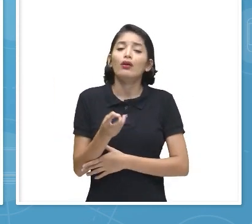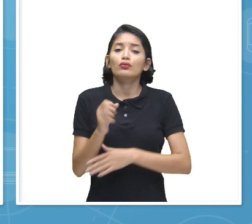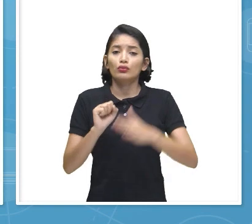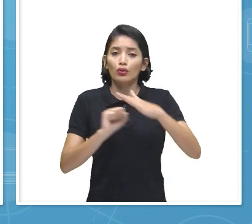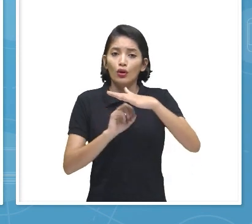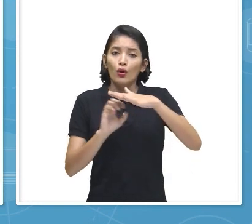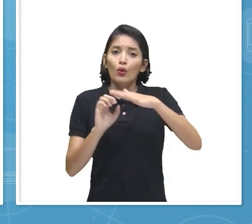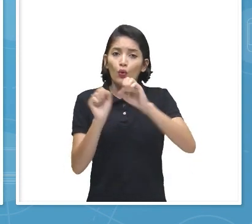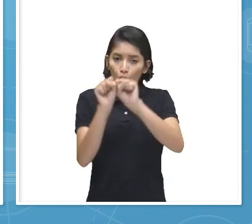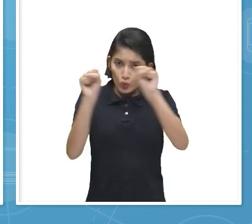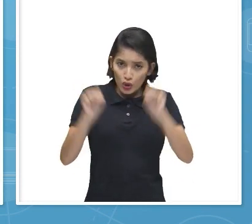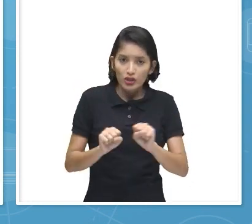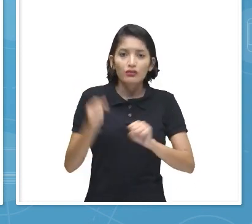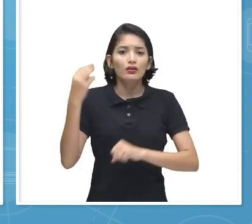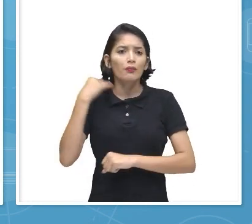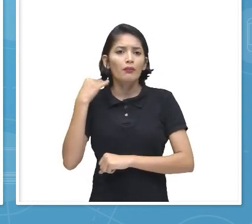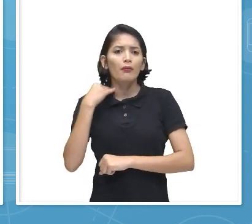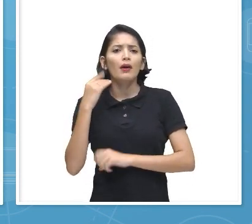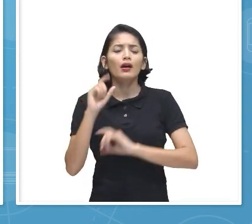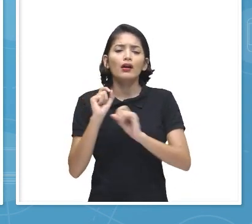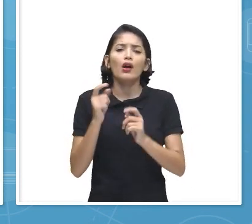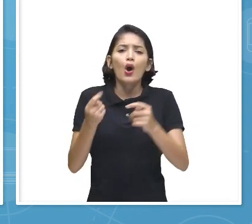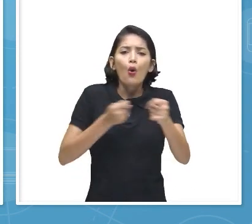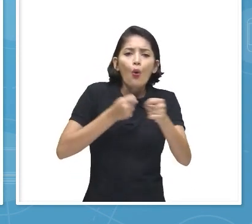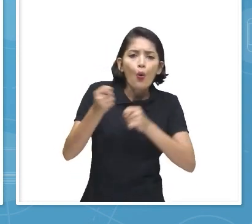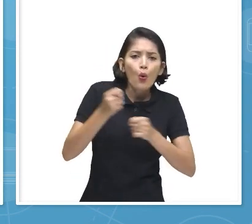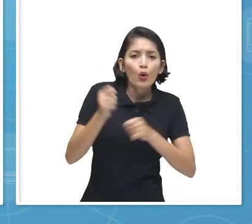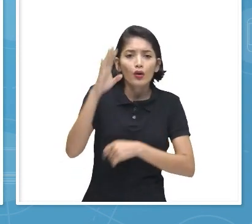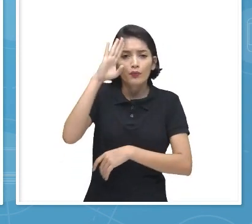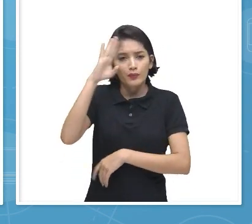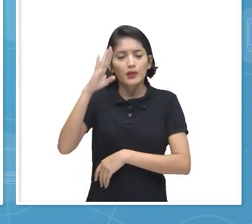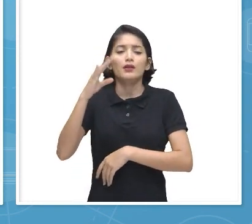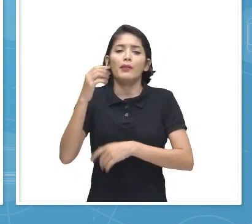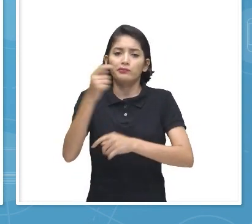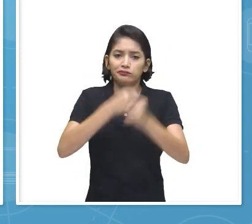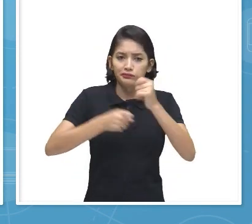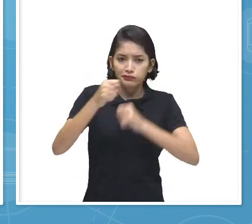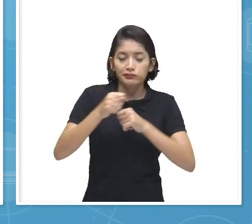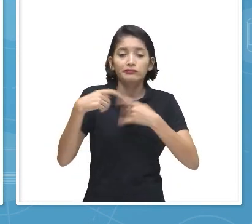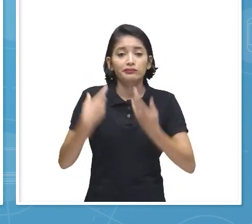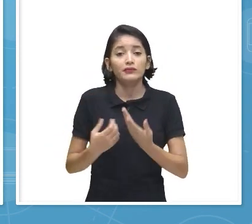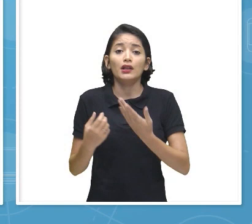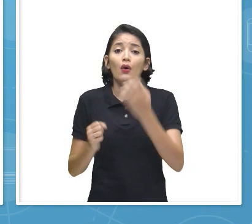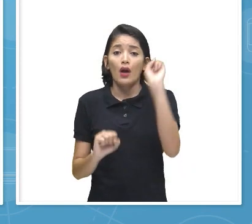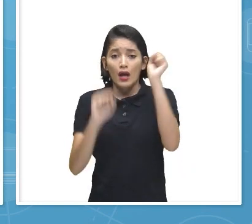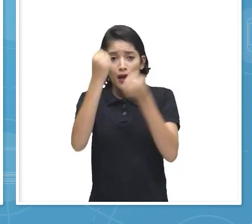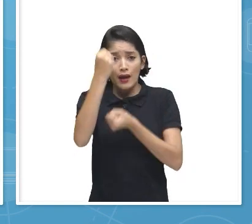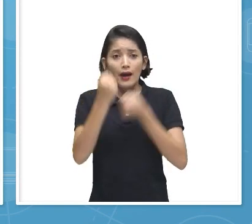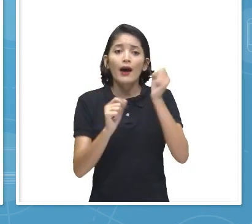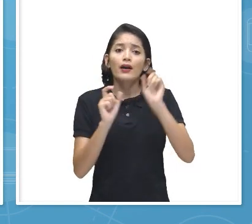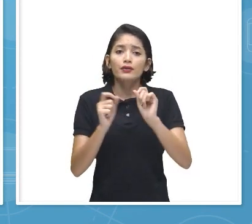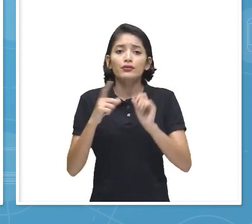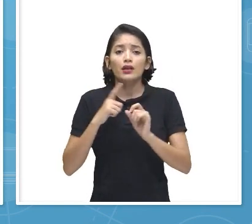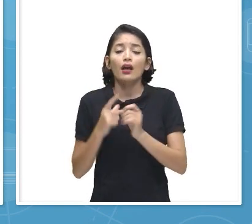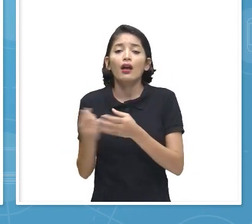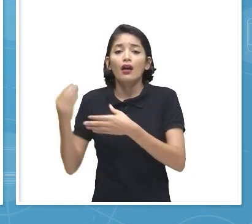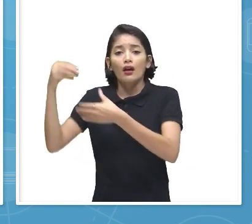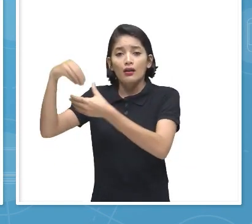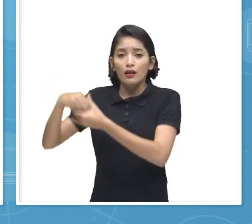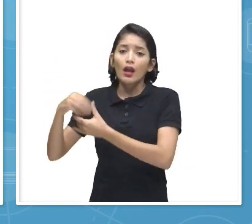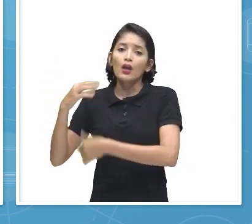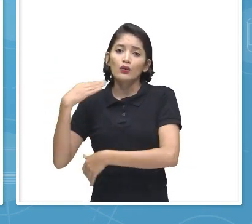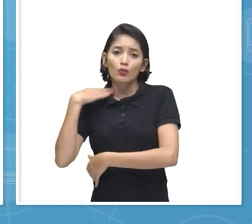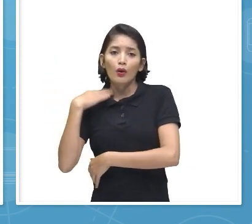e controlar as principais atividades econômicas do mundo. As indústrias passam a incorporar ou constituir bancos diante